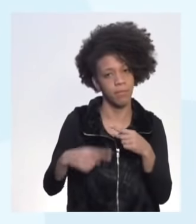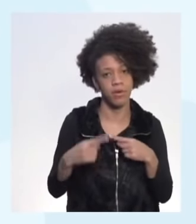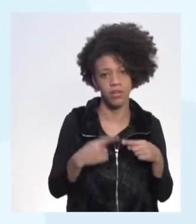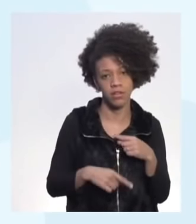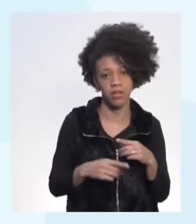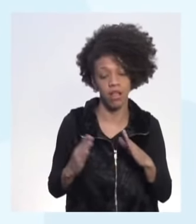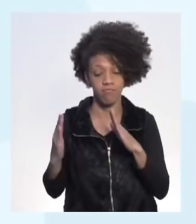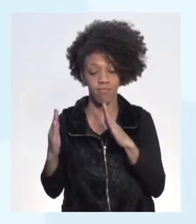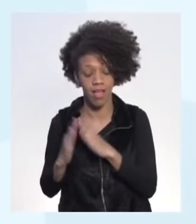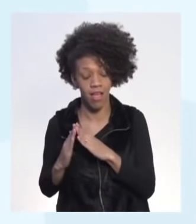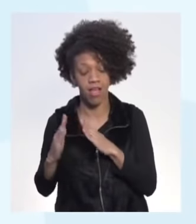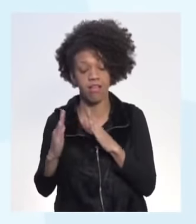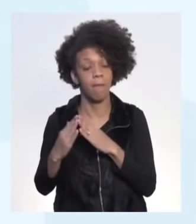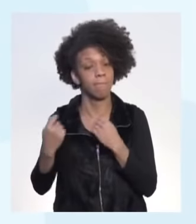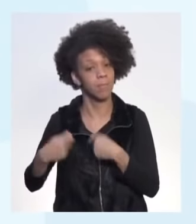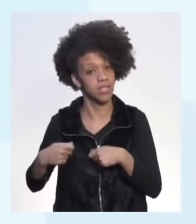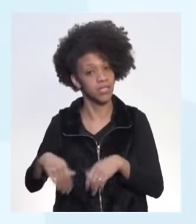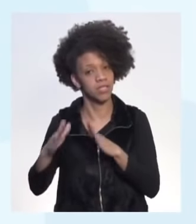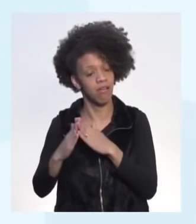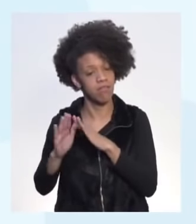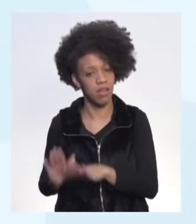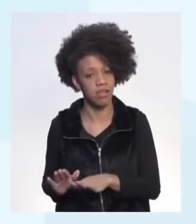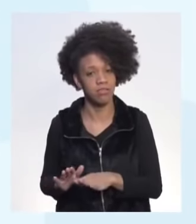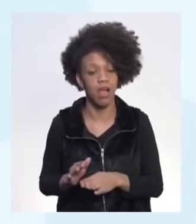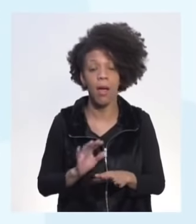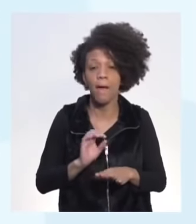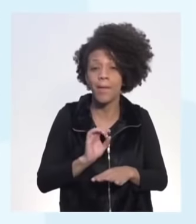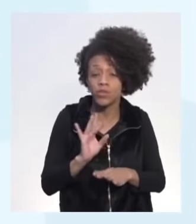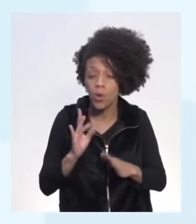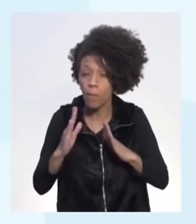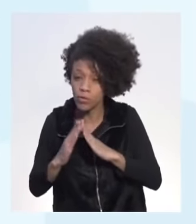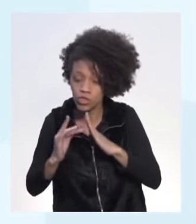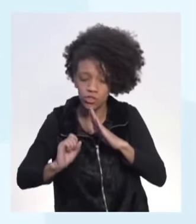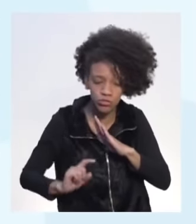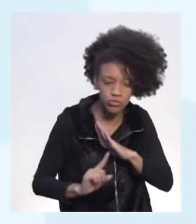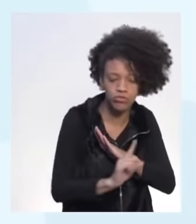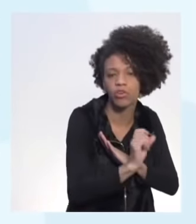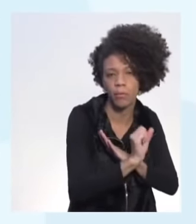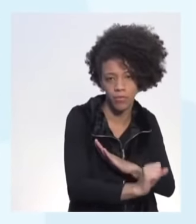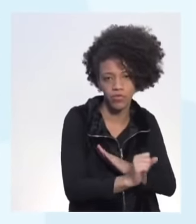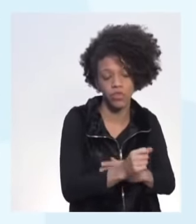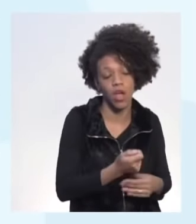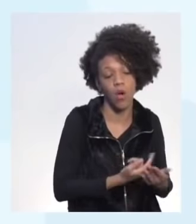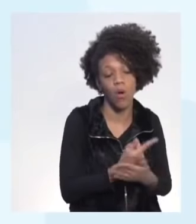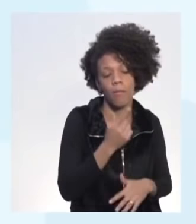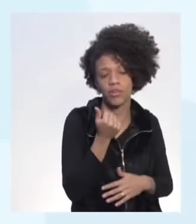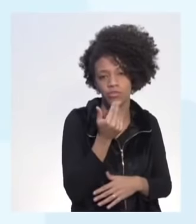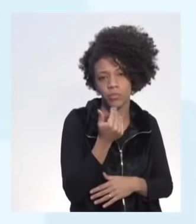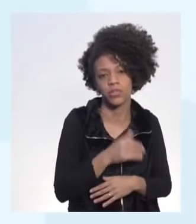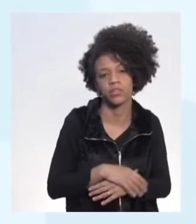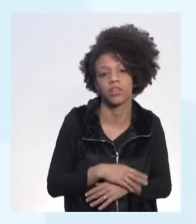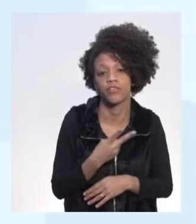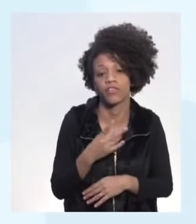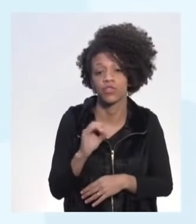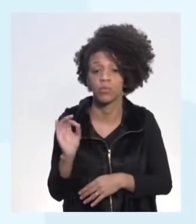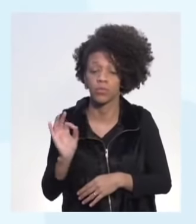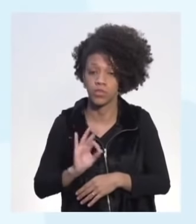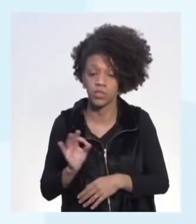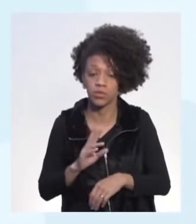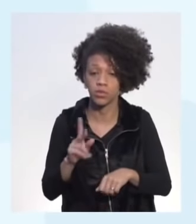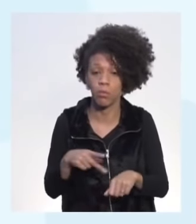população saísse de casa, exceto para compra de alimentos ou medicamentos. Em 20% dos países, a saída é